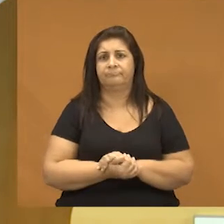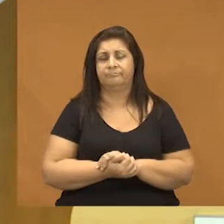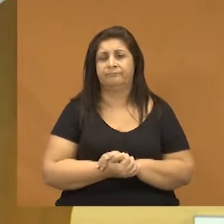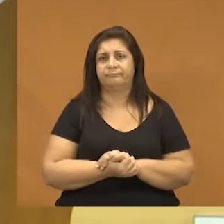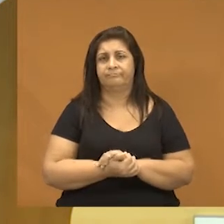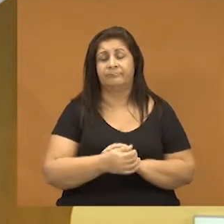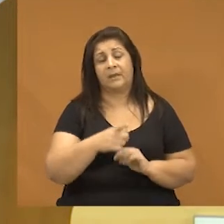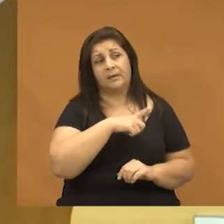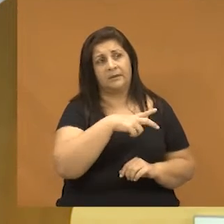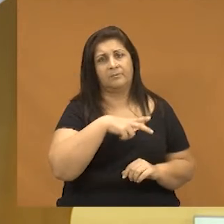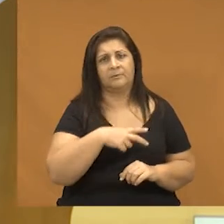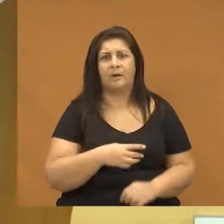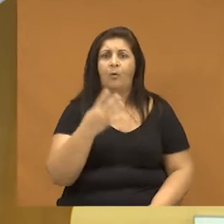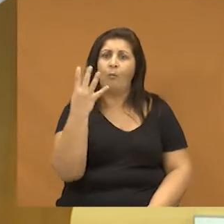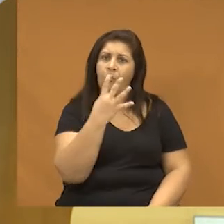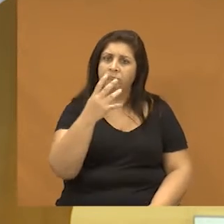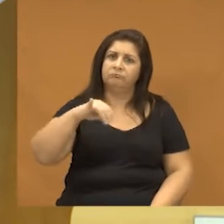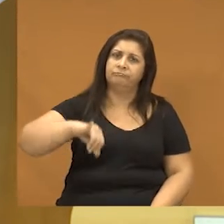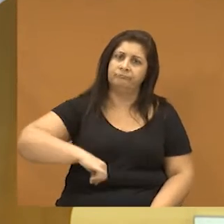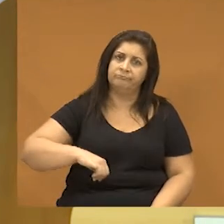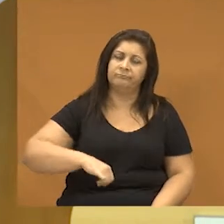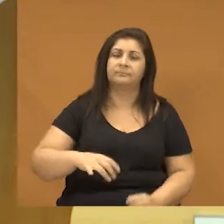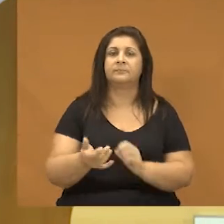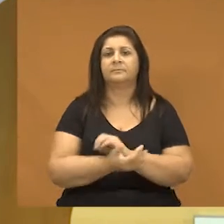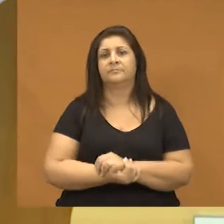tem um convênio. São 4.